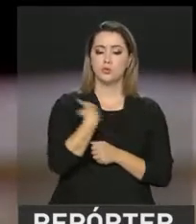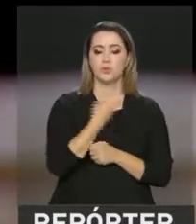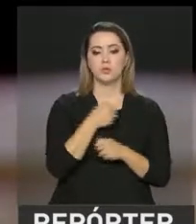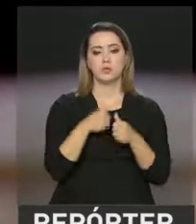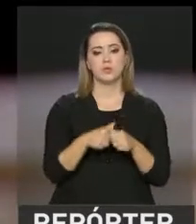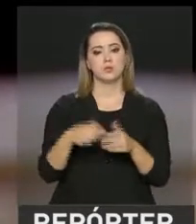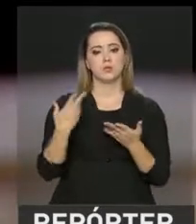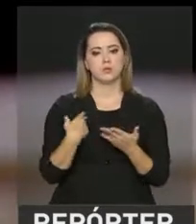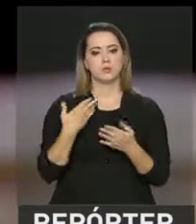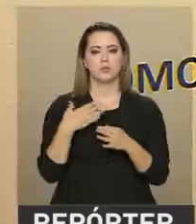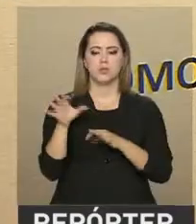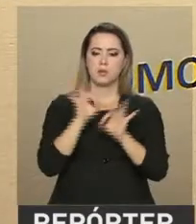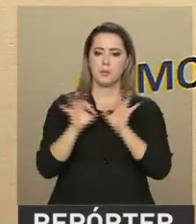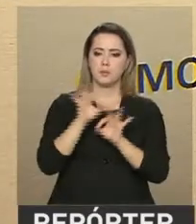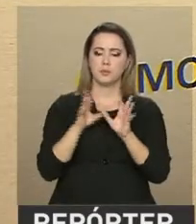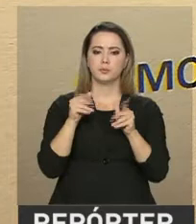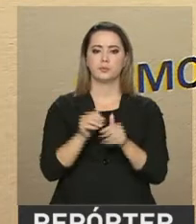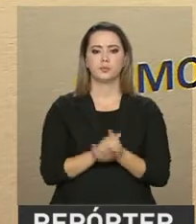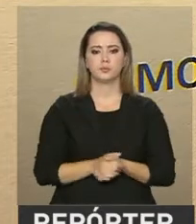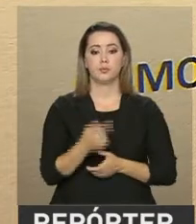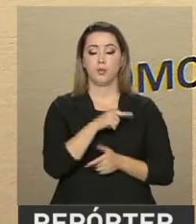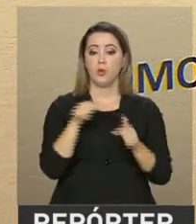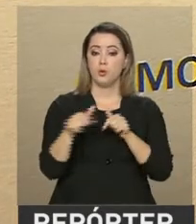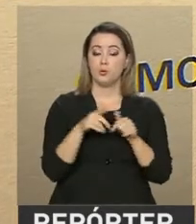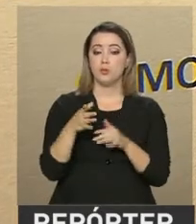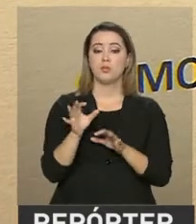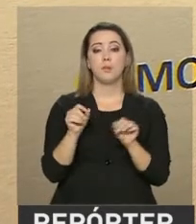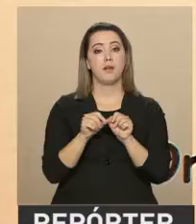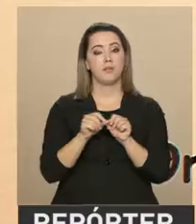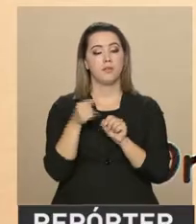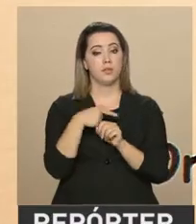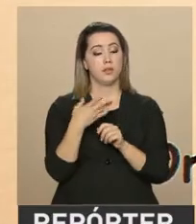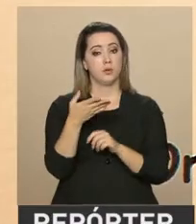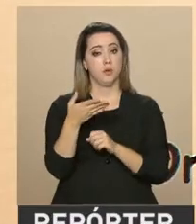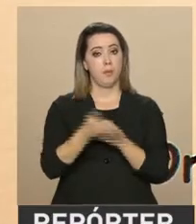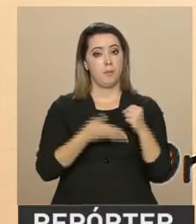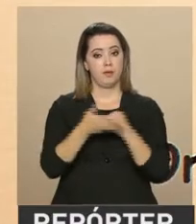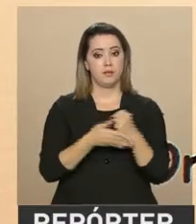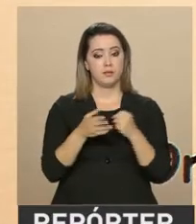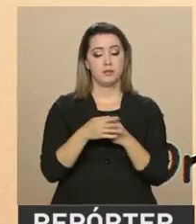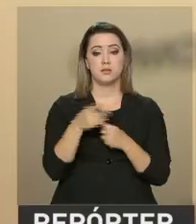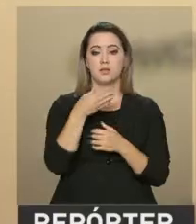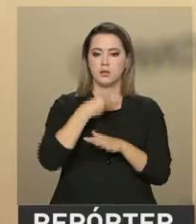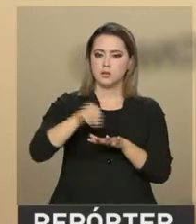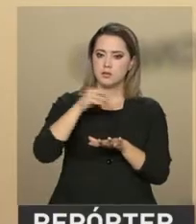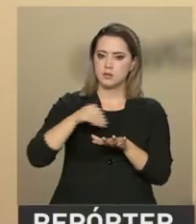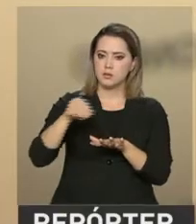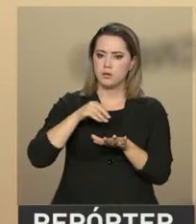estamos fazendo um atalho para eles. O trabalho foi elaborado com base nas informações dos consulados.